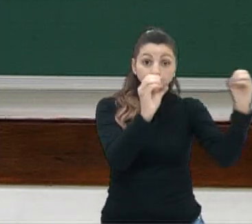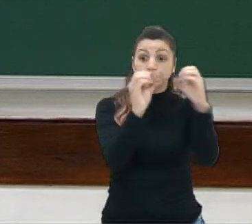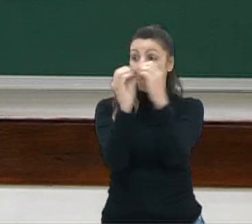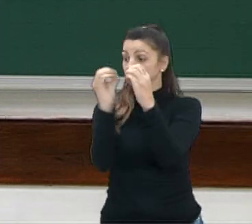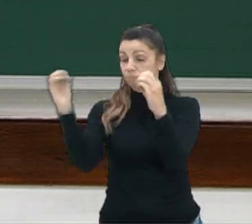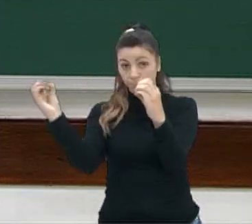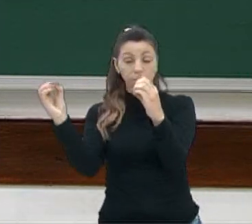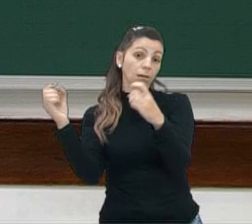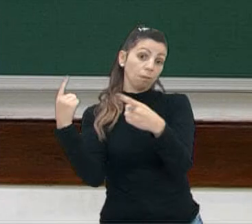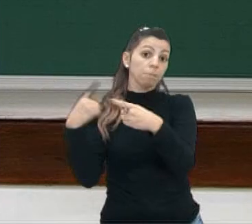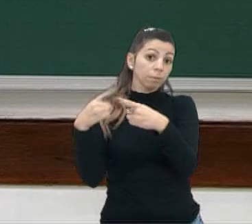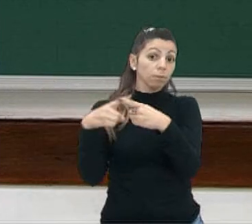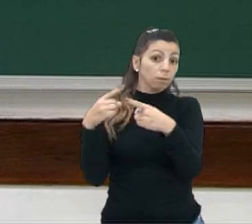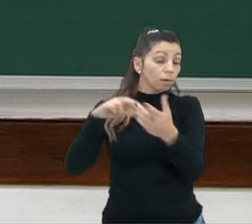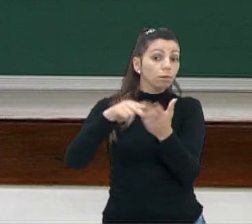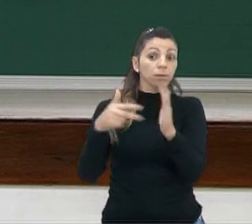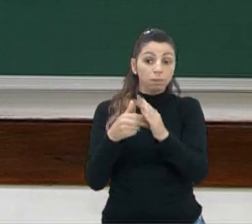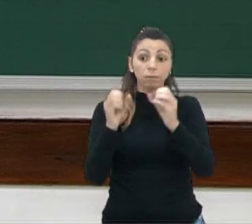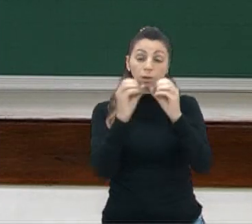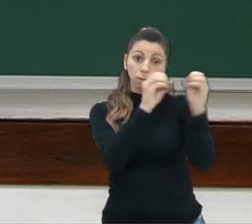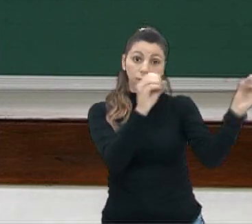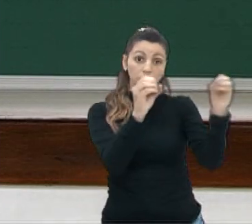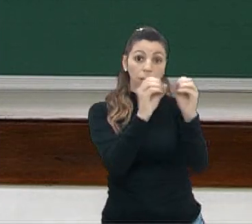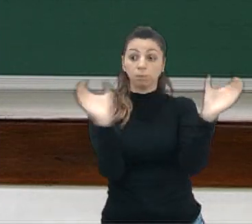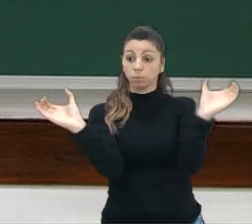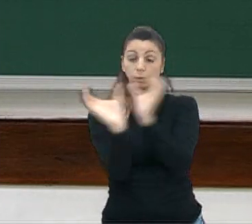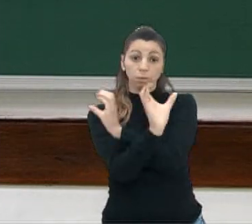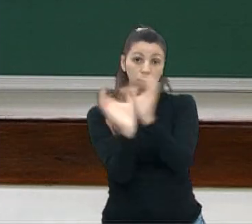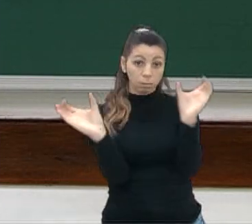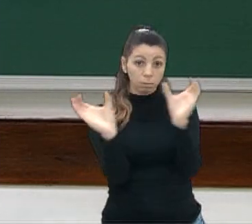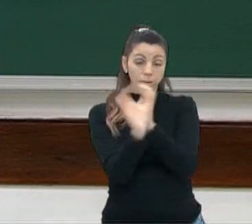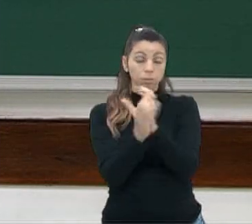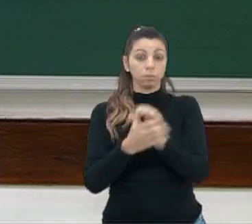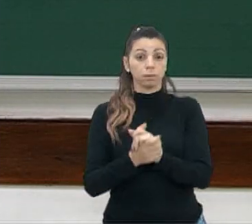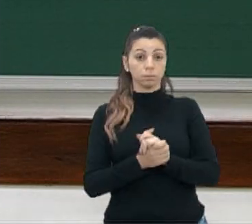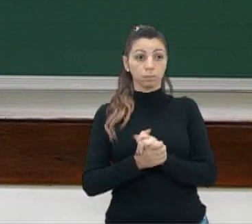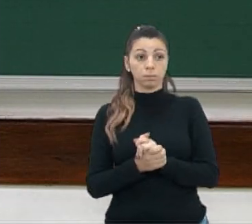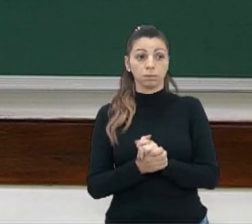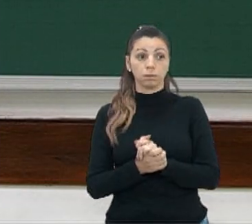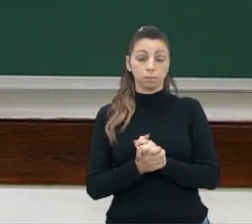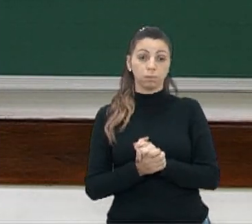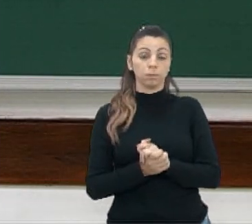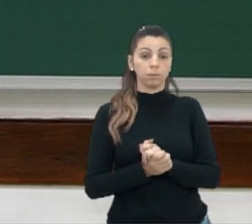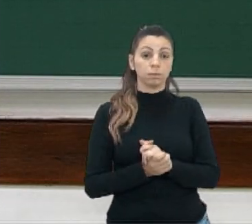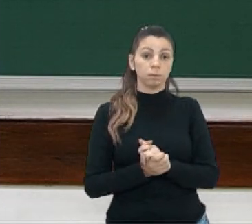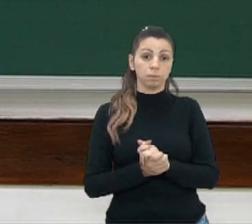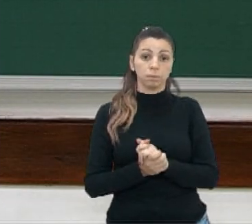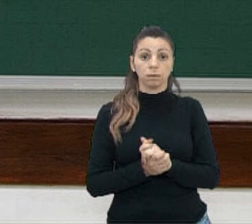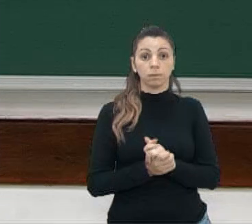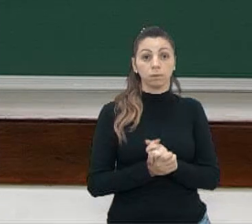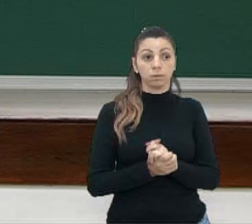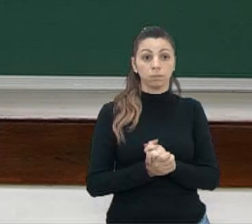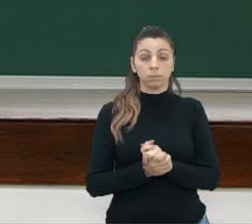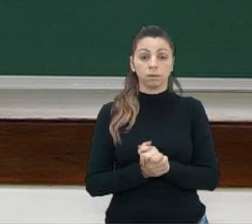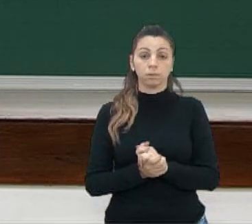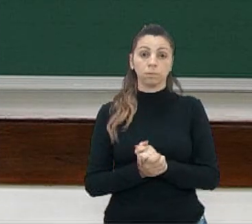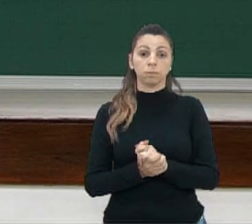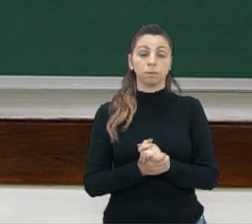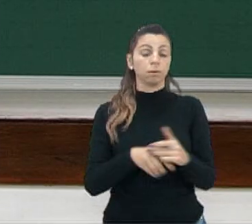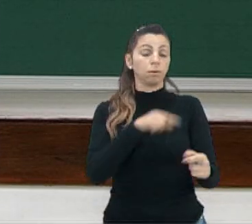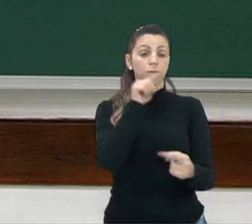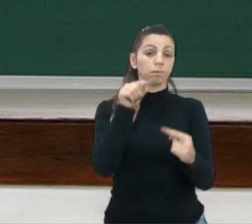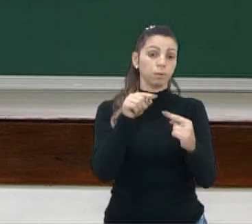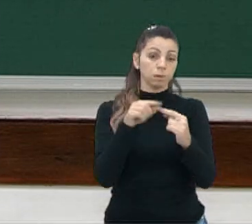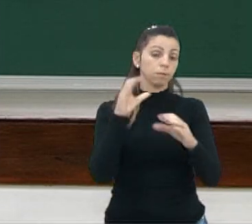porquê estarem ali, então elas se comunicam, obviamente, uma com a outra, e daí, dependendo de qual é essa intuito, né,